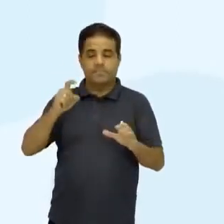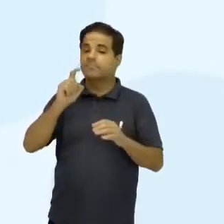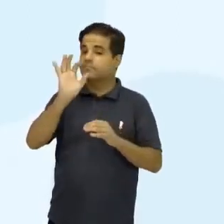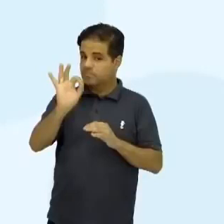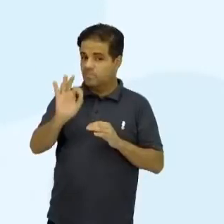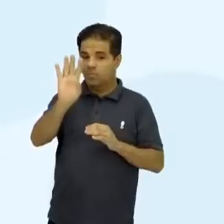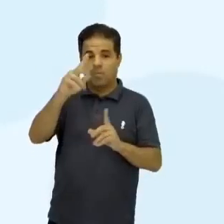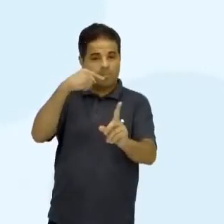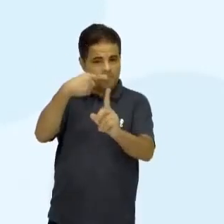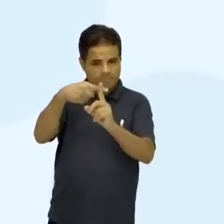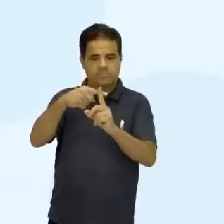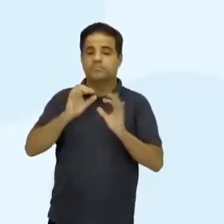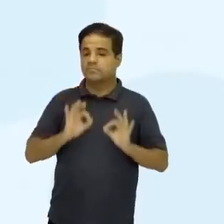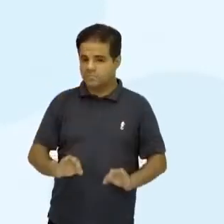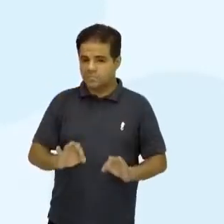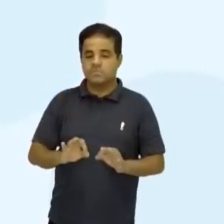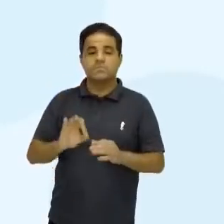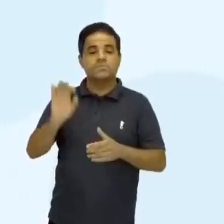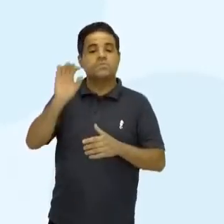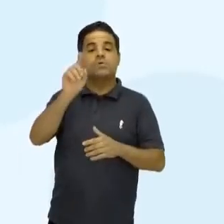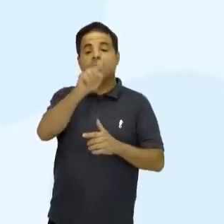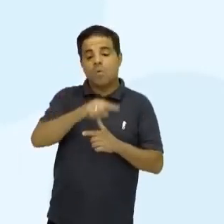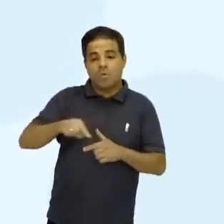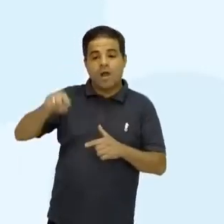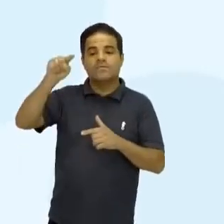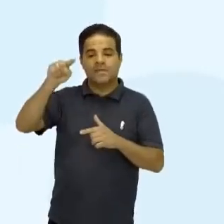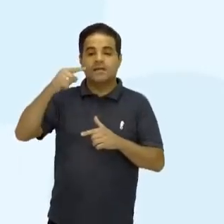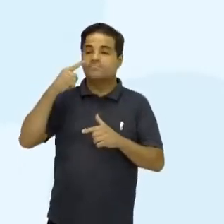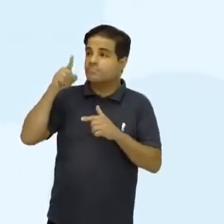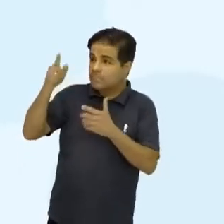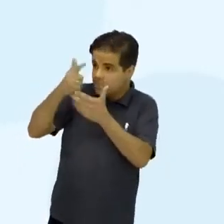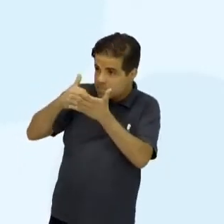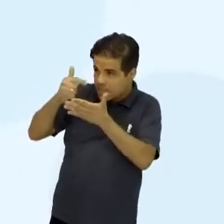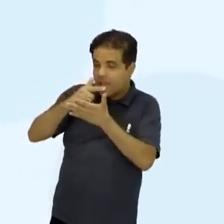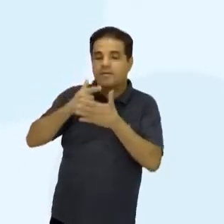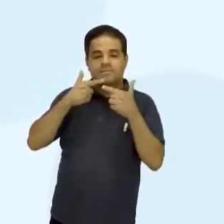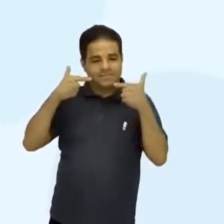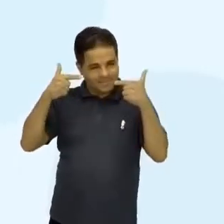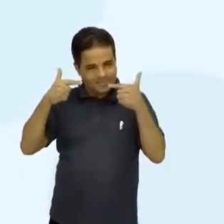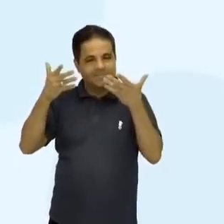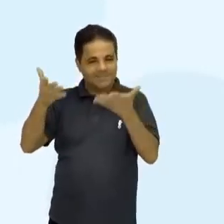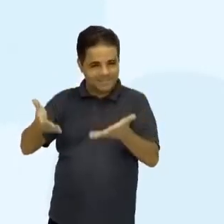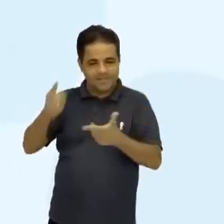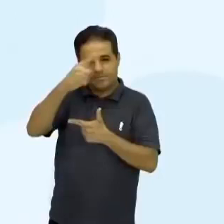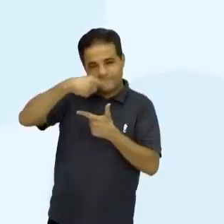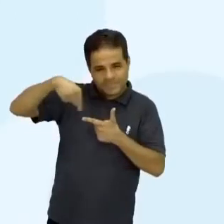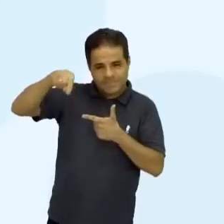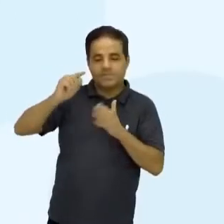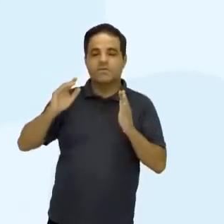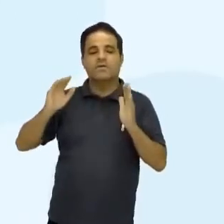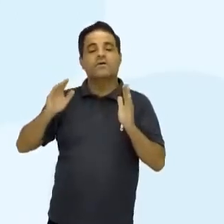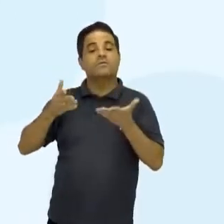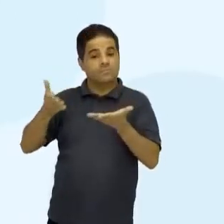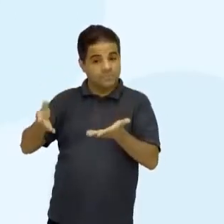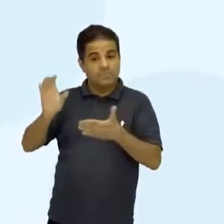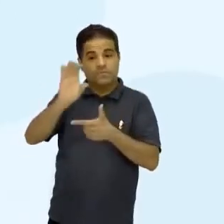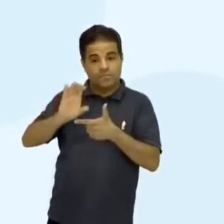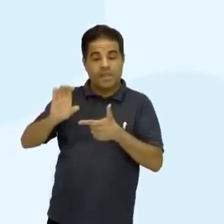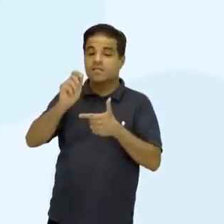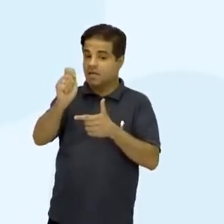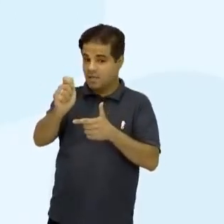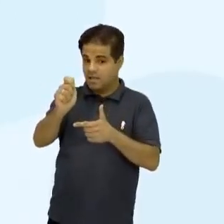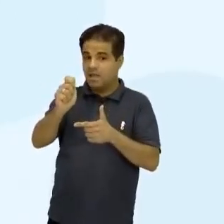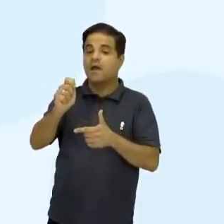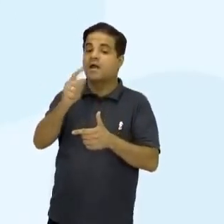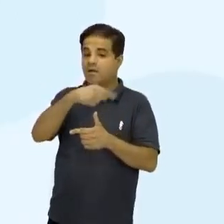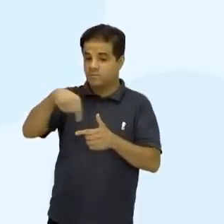4 positivo. Tudo bem. Concavidade da parábola. Pelo desenho, a gente vê que ela está sorrindo, concavidade voltada para cima. Porque o A, que